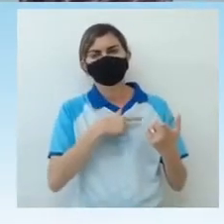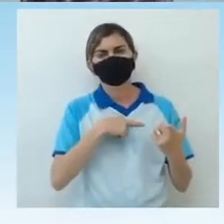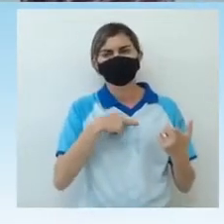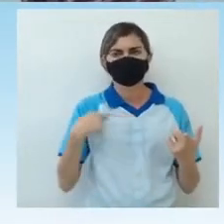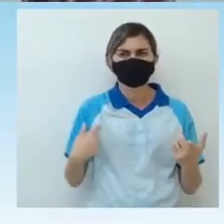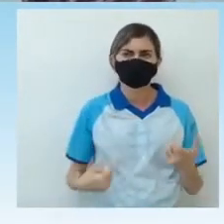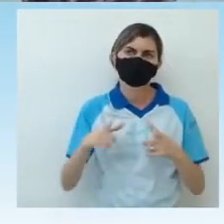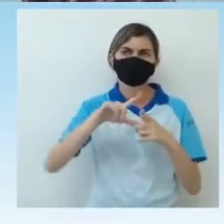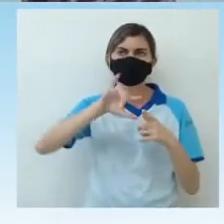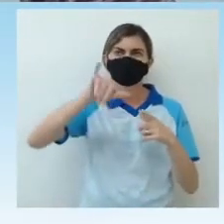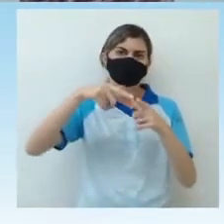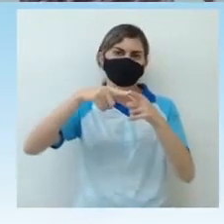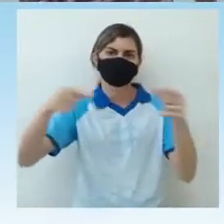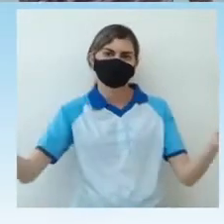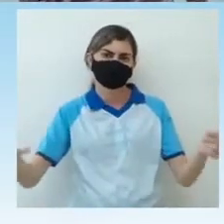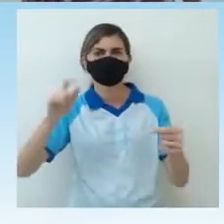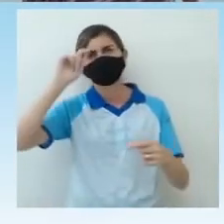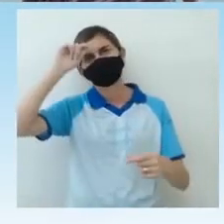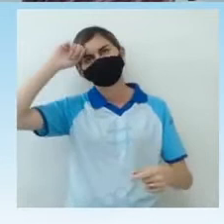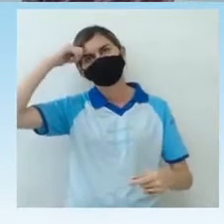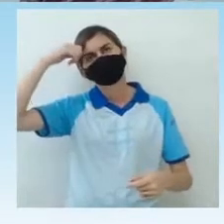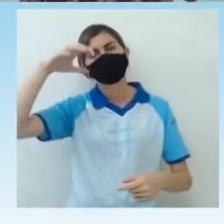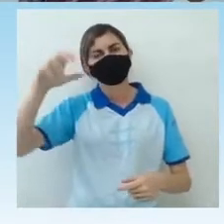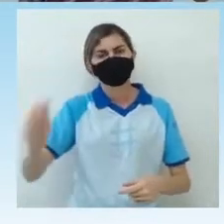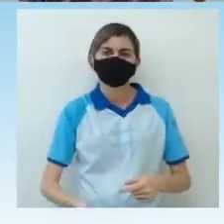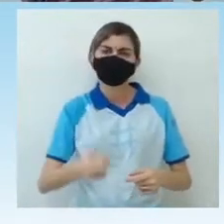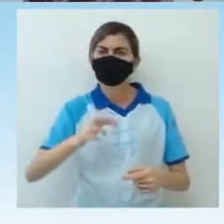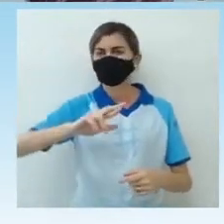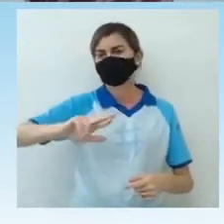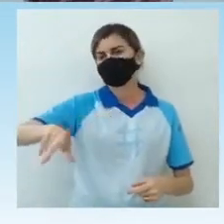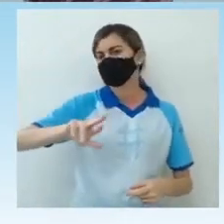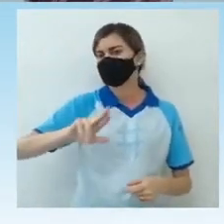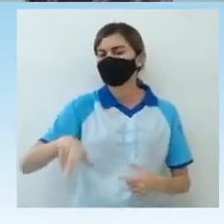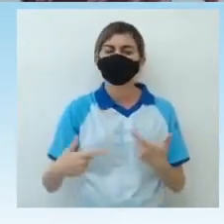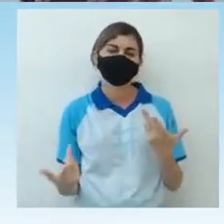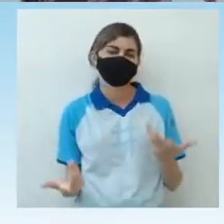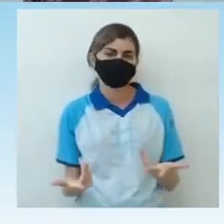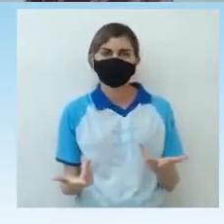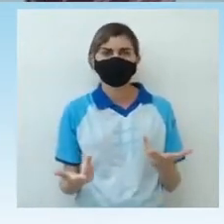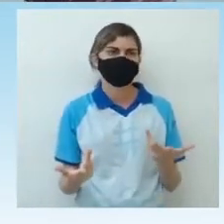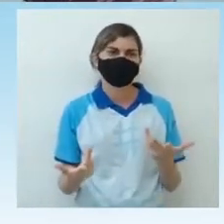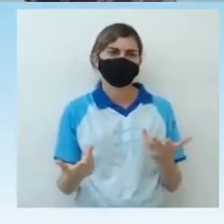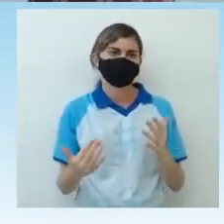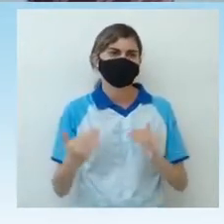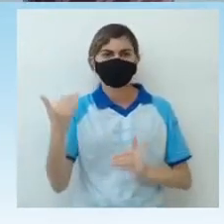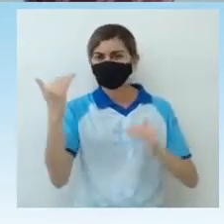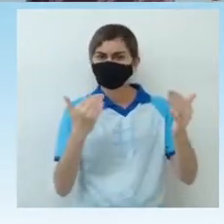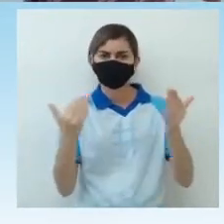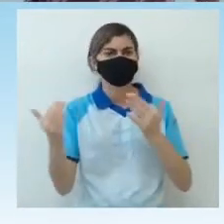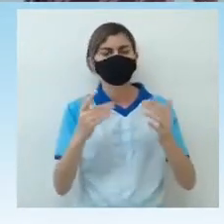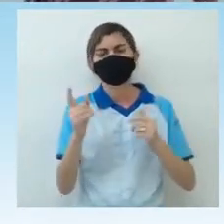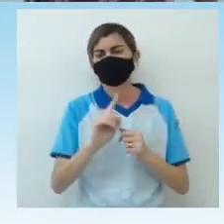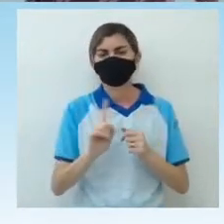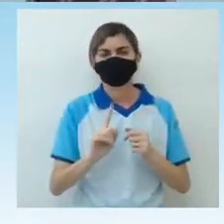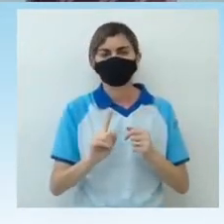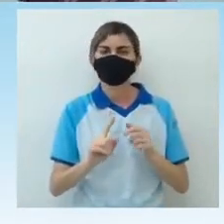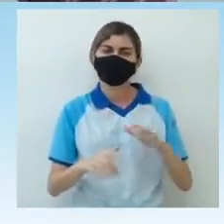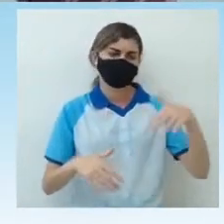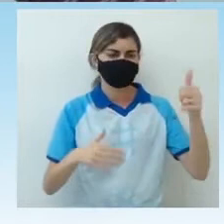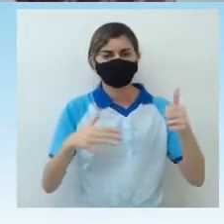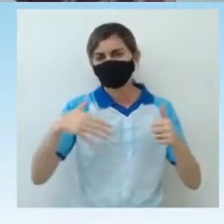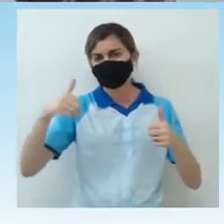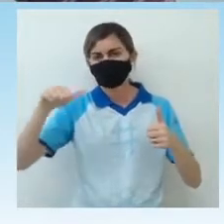artista africano, porque não colocando em comparação